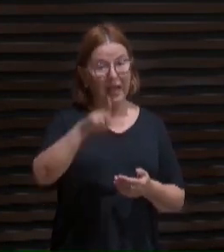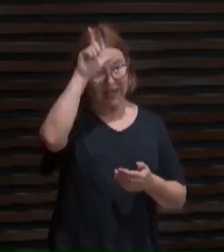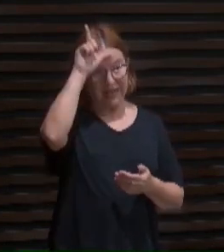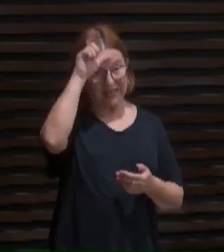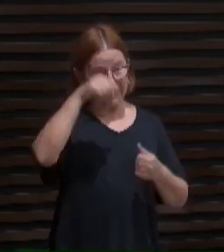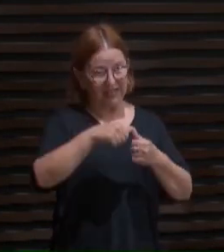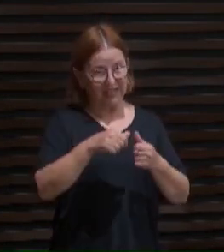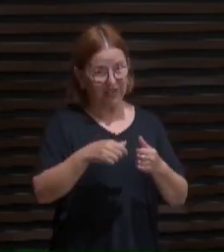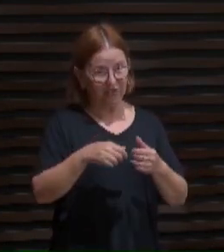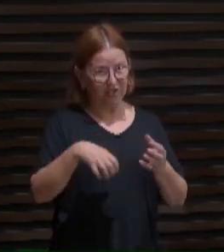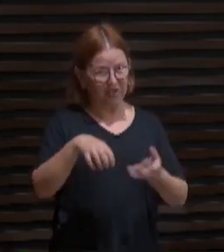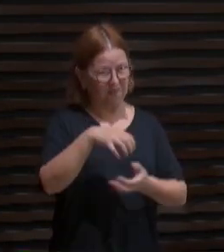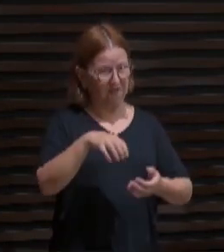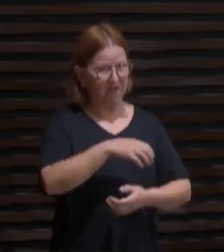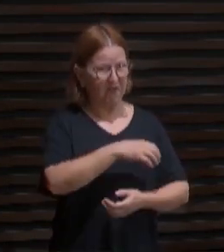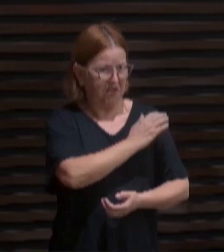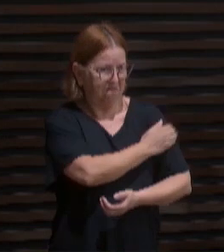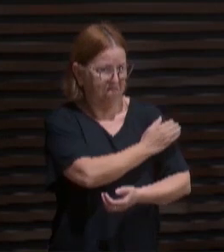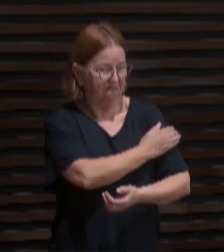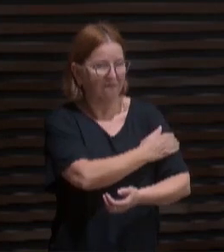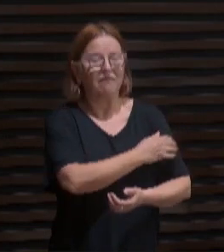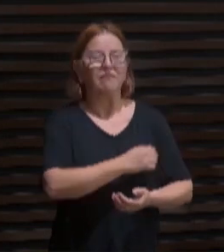da teoria queer.